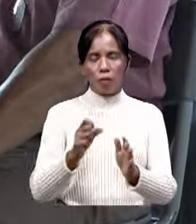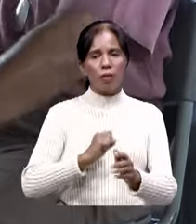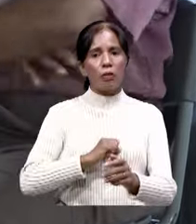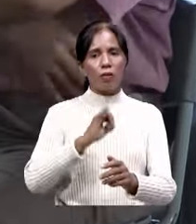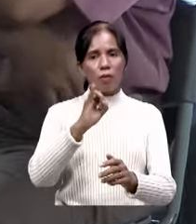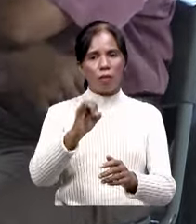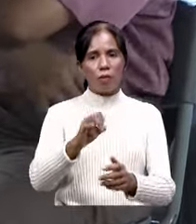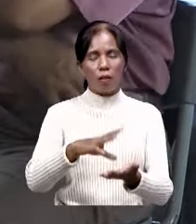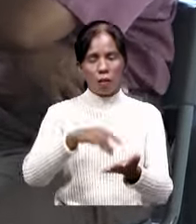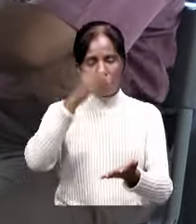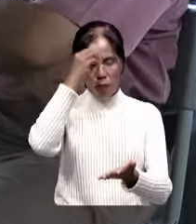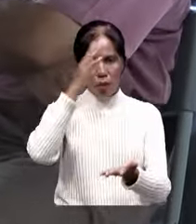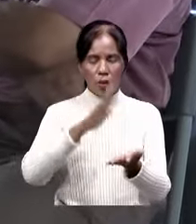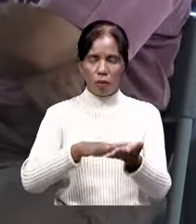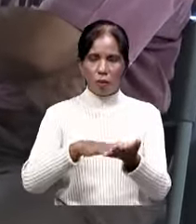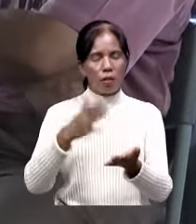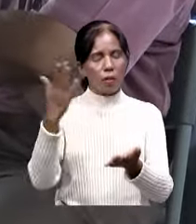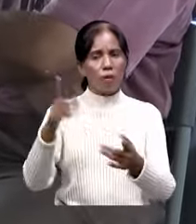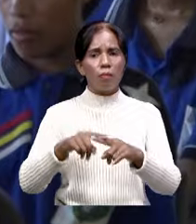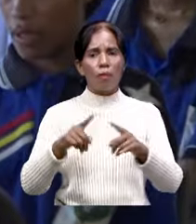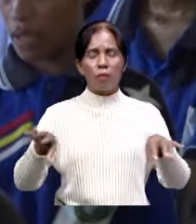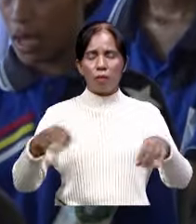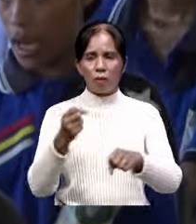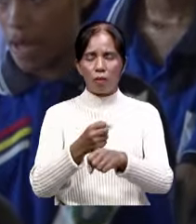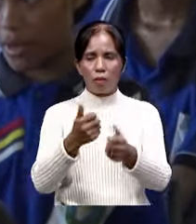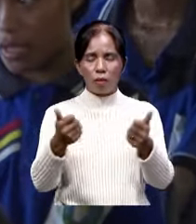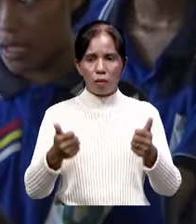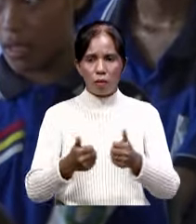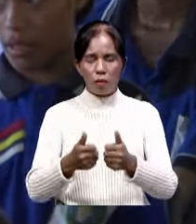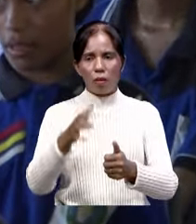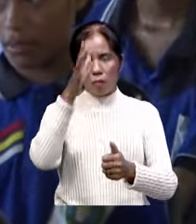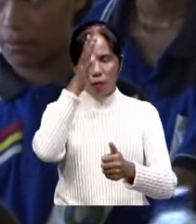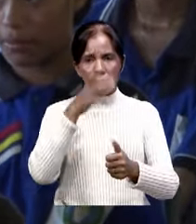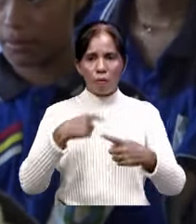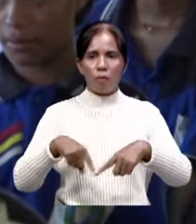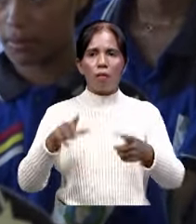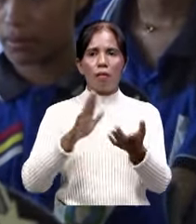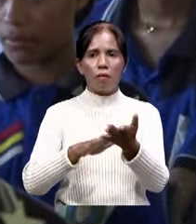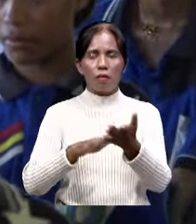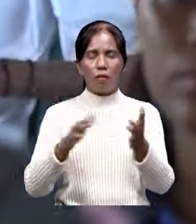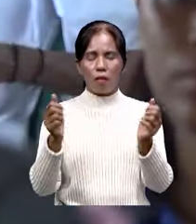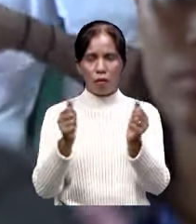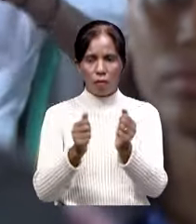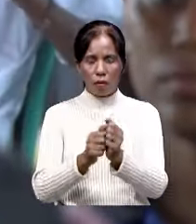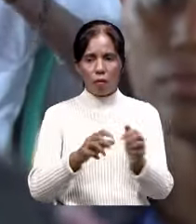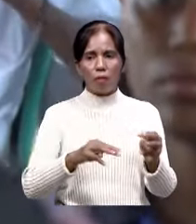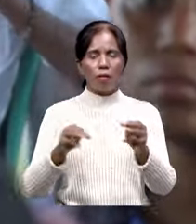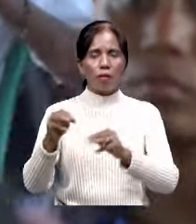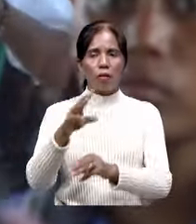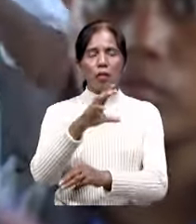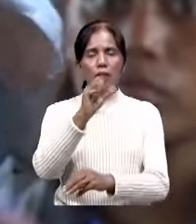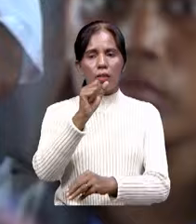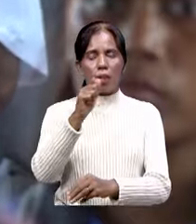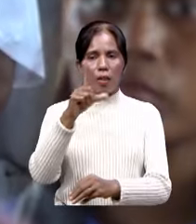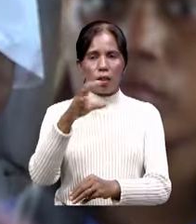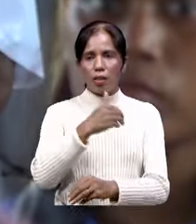tu ir ensino aprendizagem. Mas bem esforço autoridade no Inan Aman sira nian, ba escola classe paralelo secundária geral Salele ne,